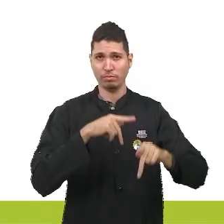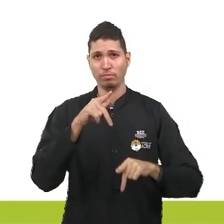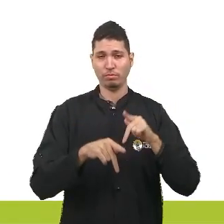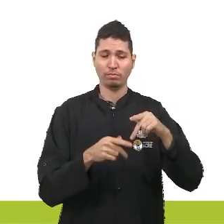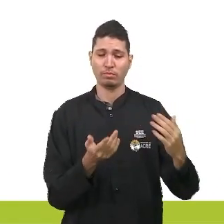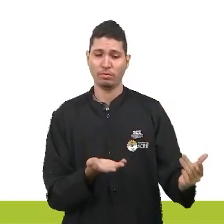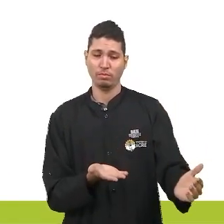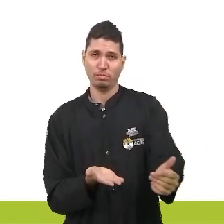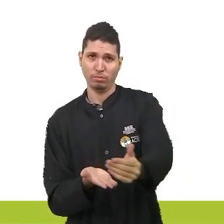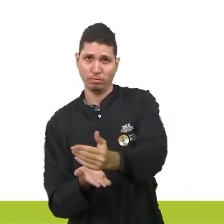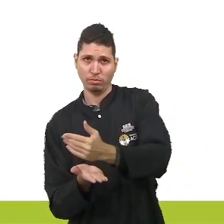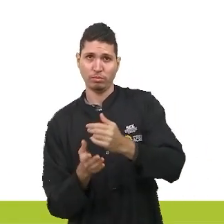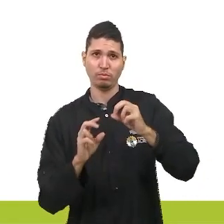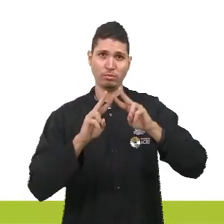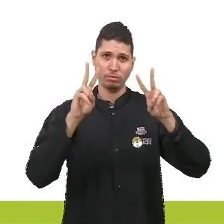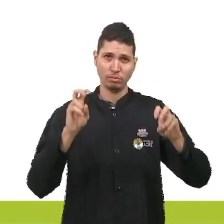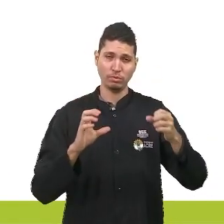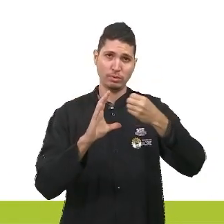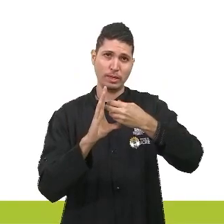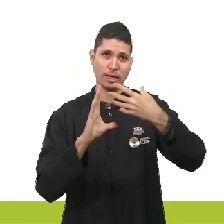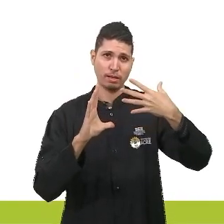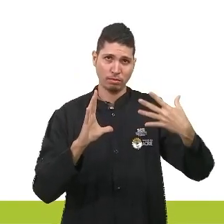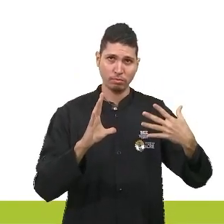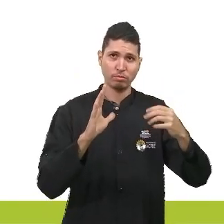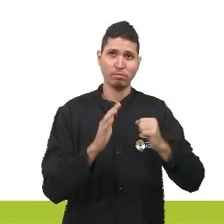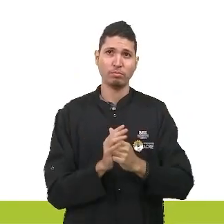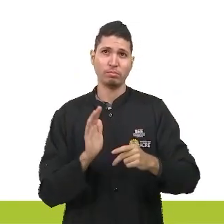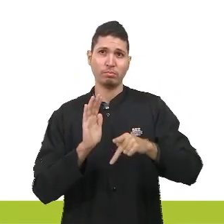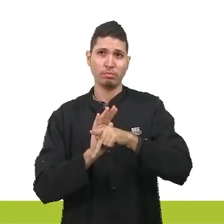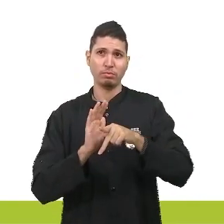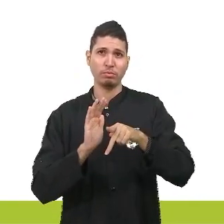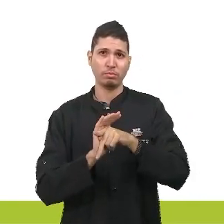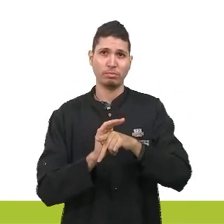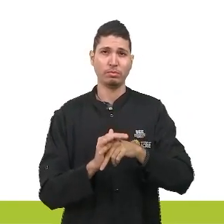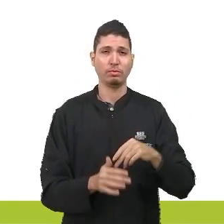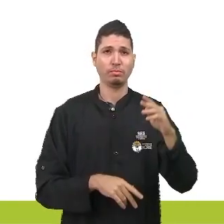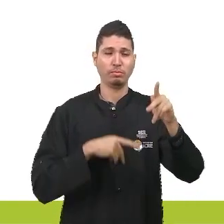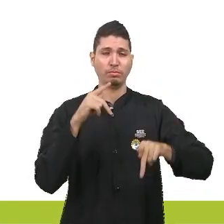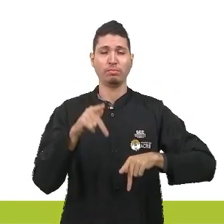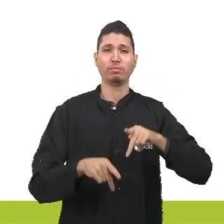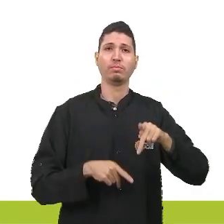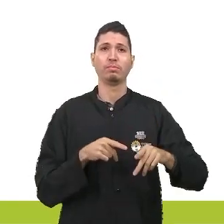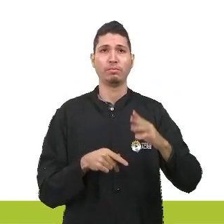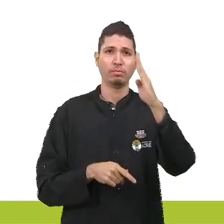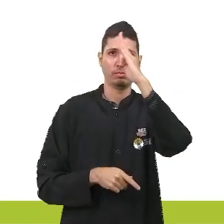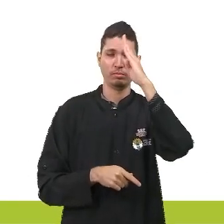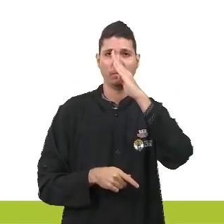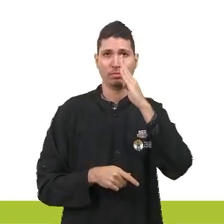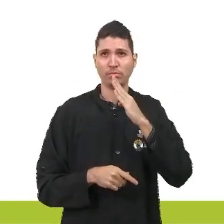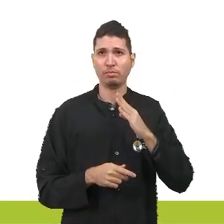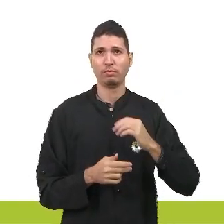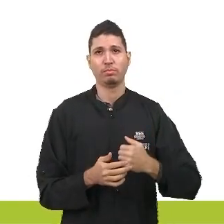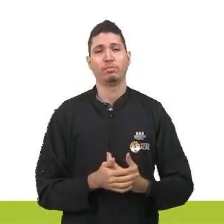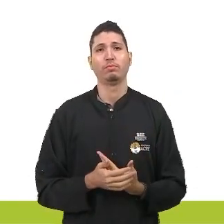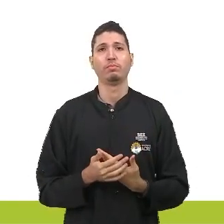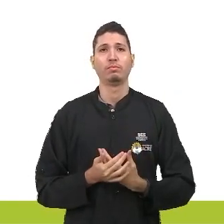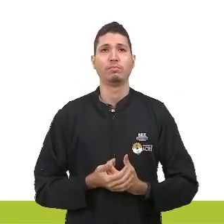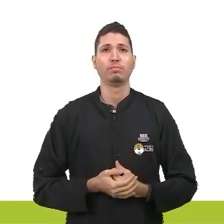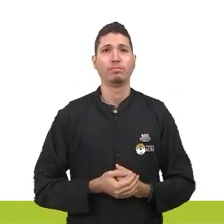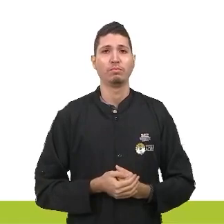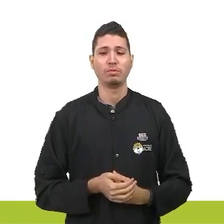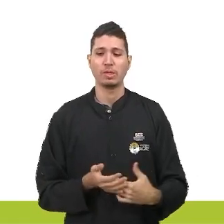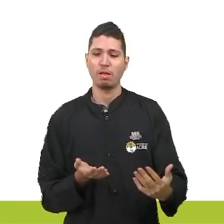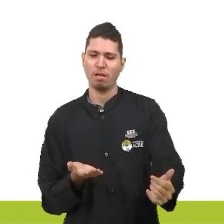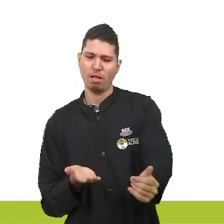os dados sobre as características e condições da população brasileira. Então, o censo demográfico, esse resultado aí